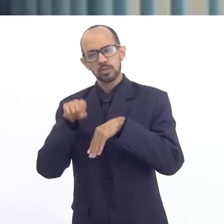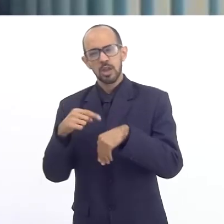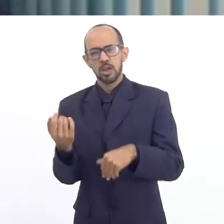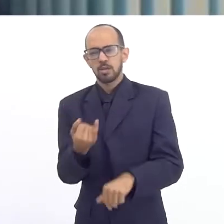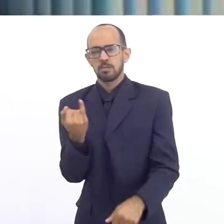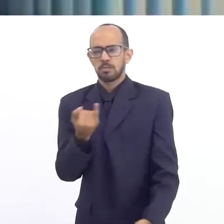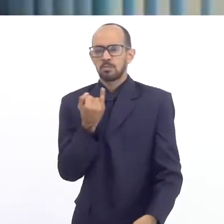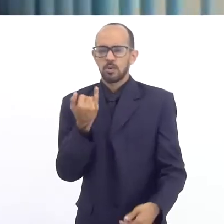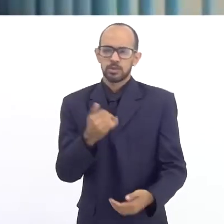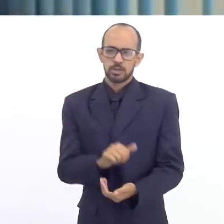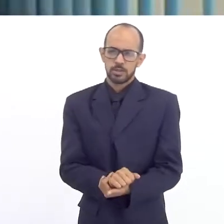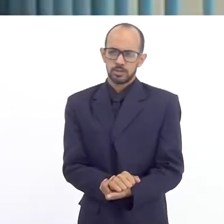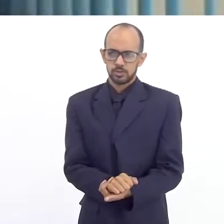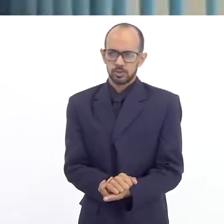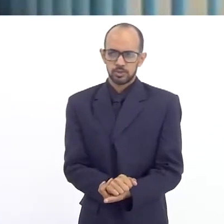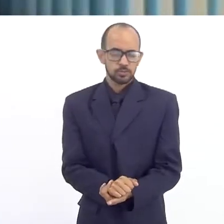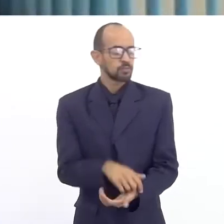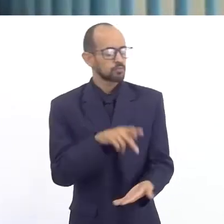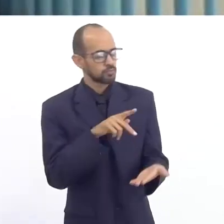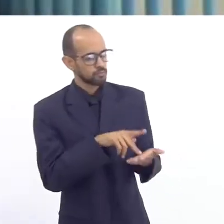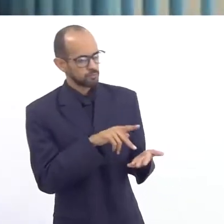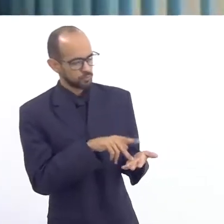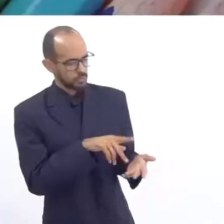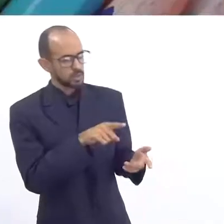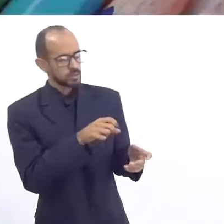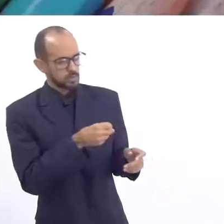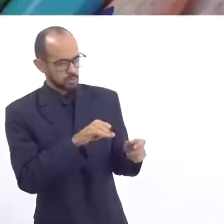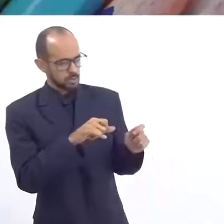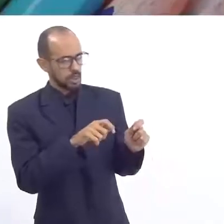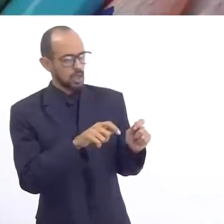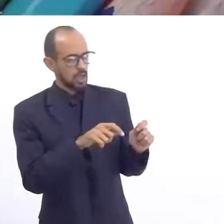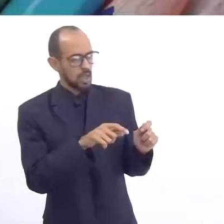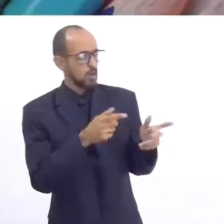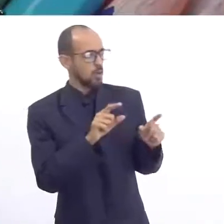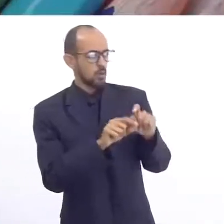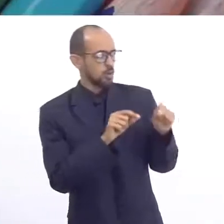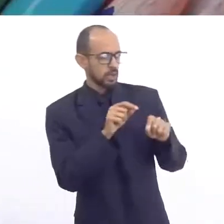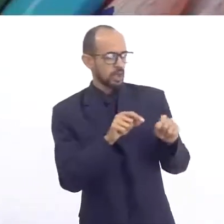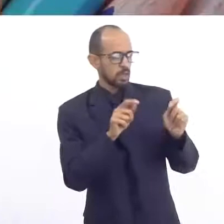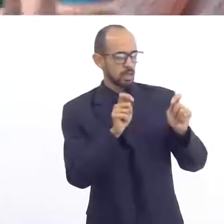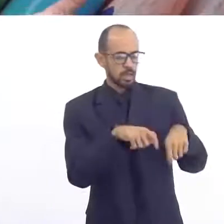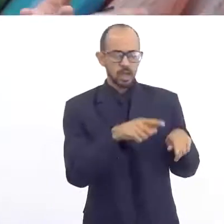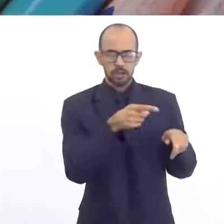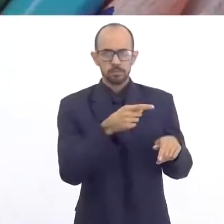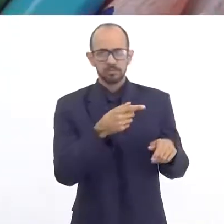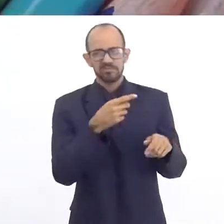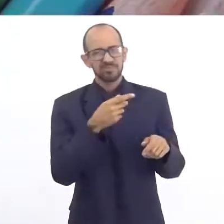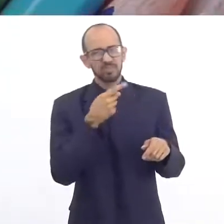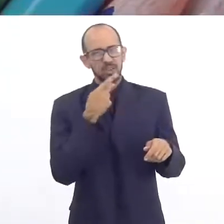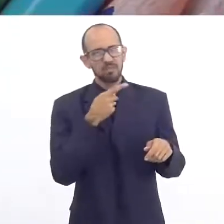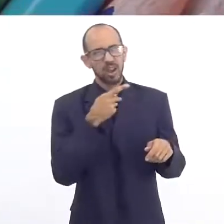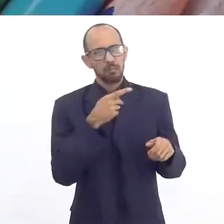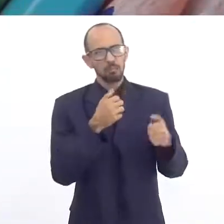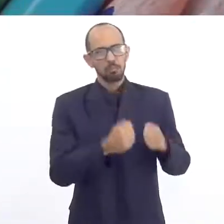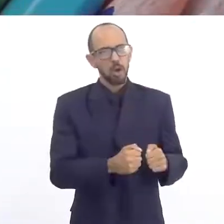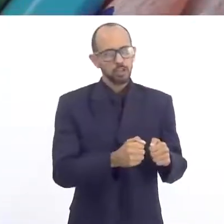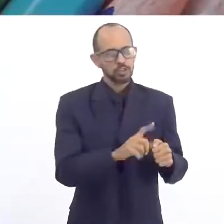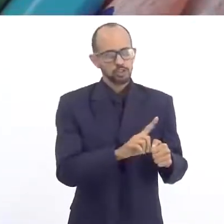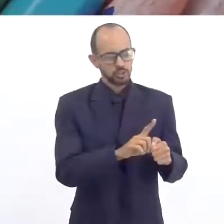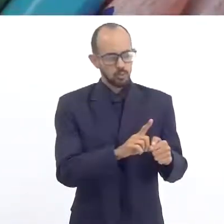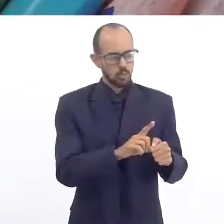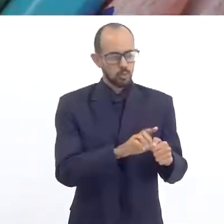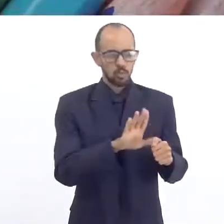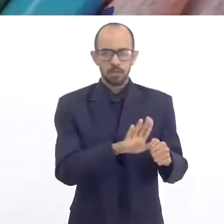uma coisa super importante, que faz toda a diferença. Pode, né? Pode, entre aspas. Não vou nem falar